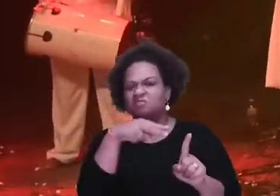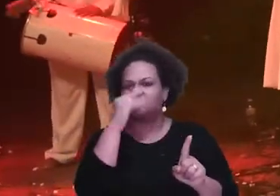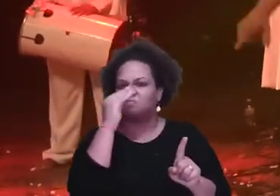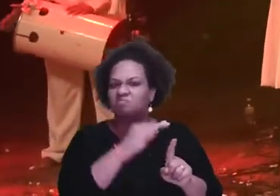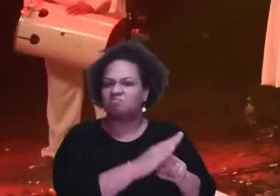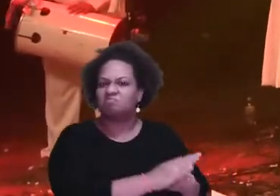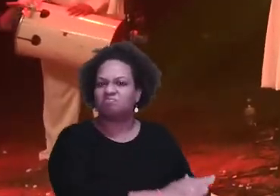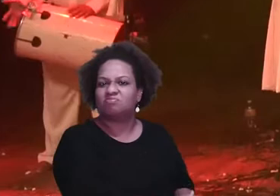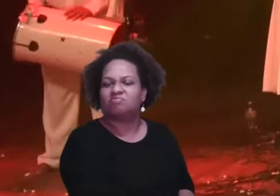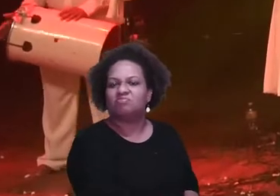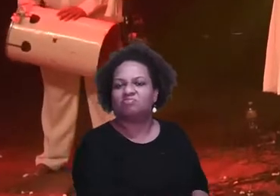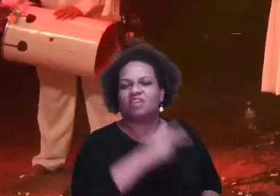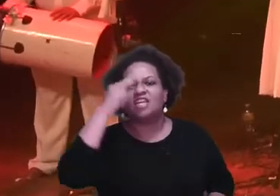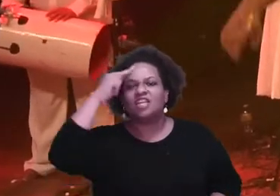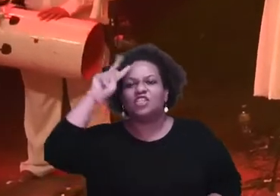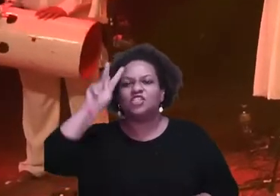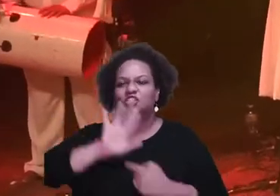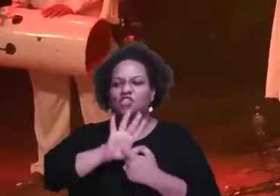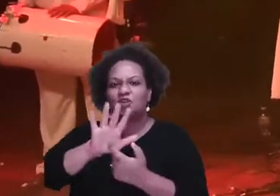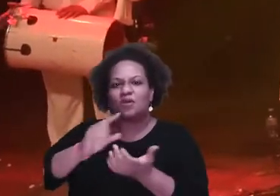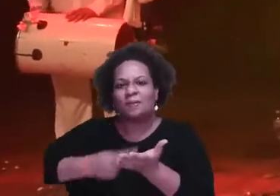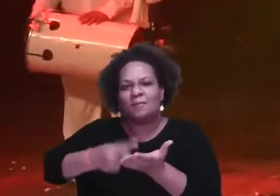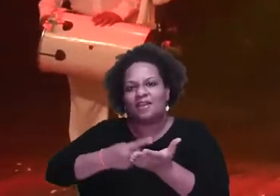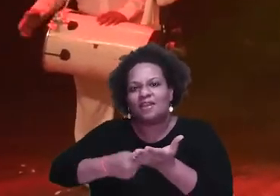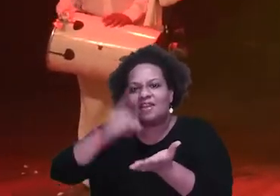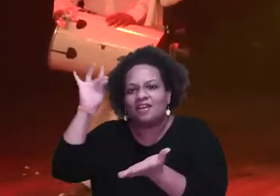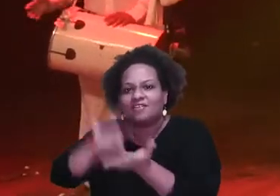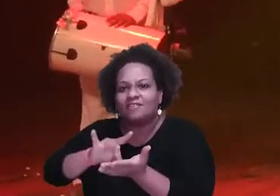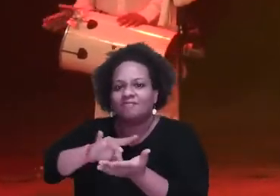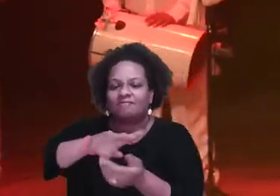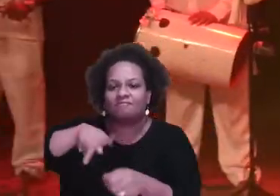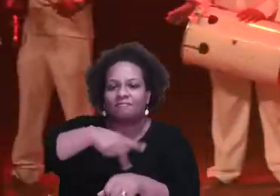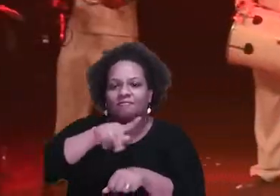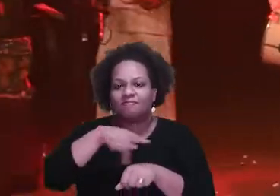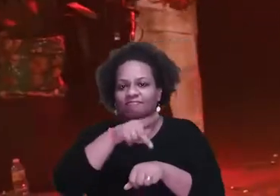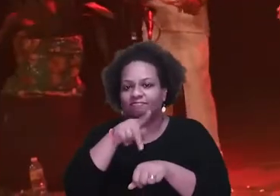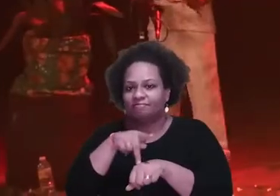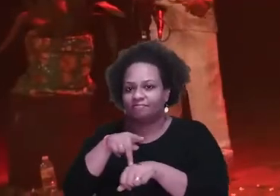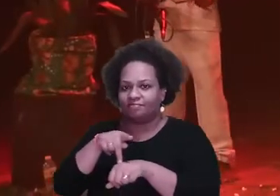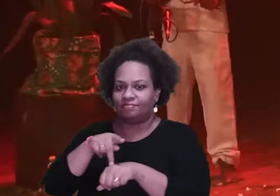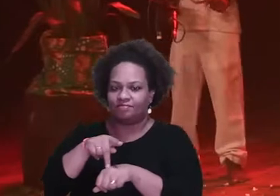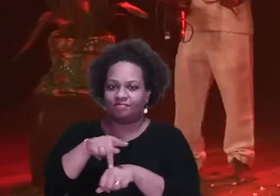foram invisibilizadas pela história branca e oficial desse país